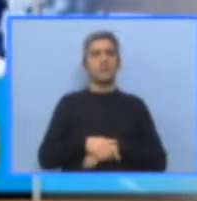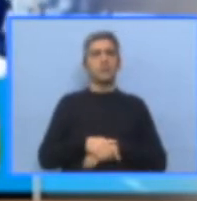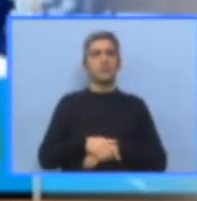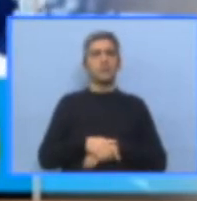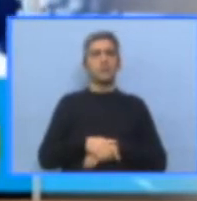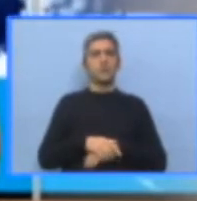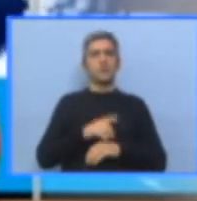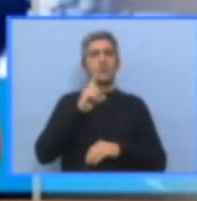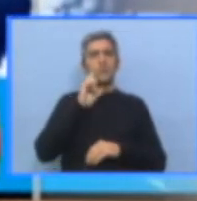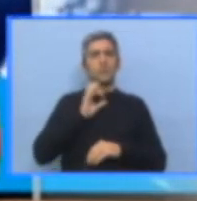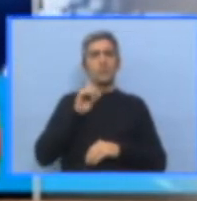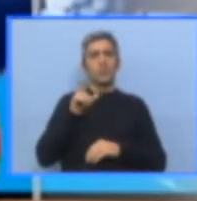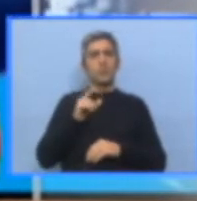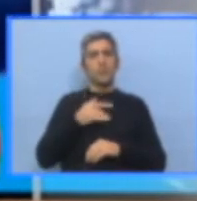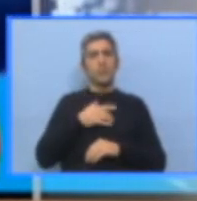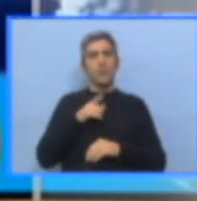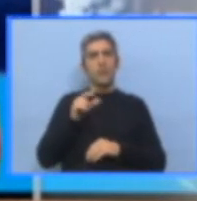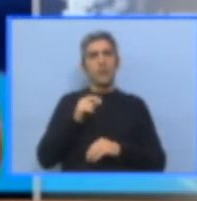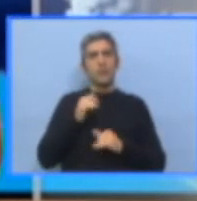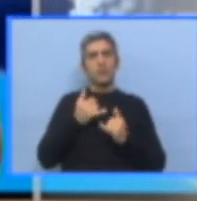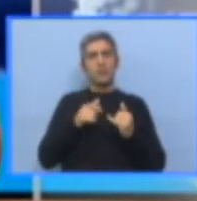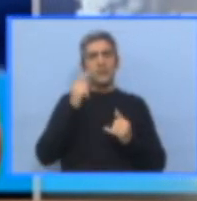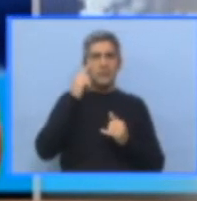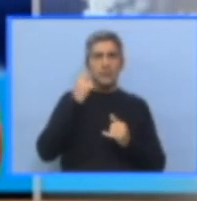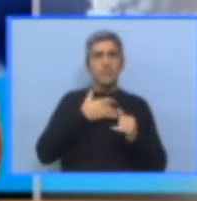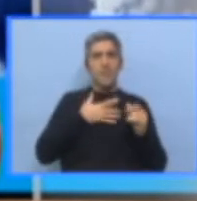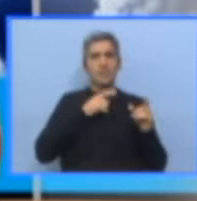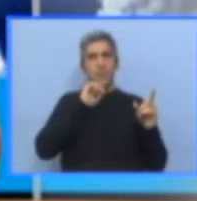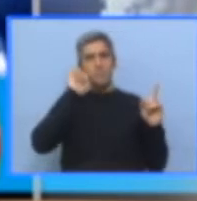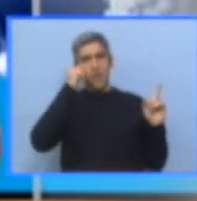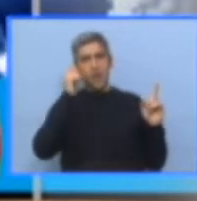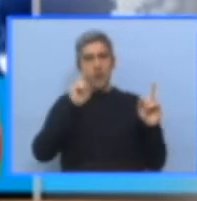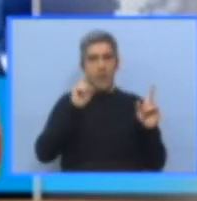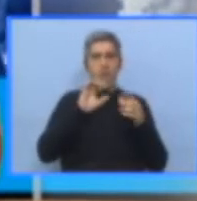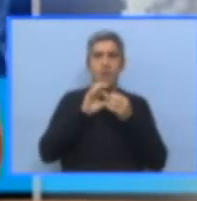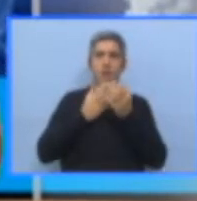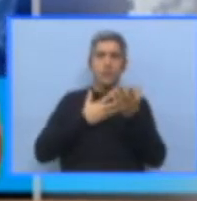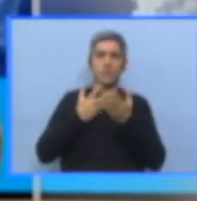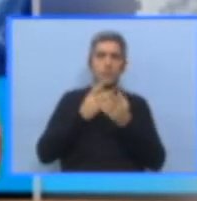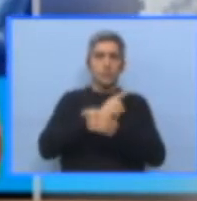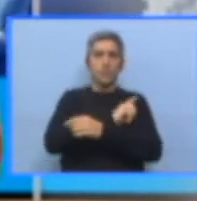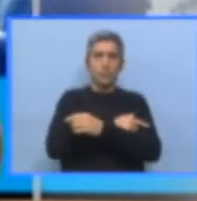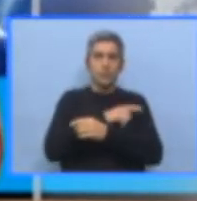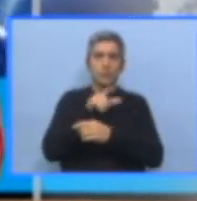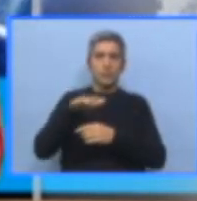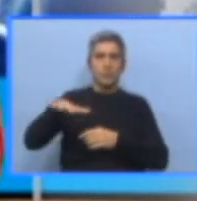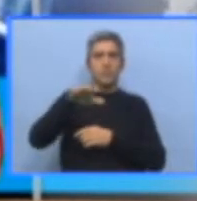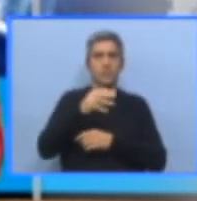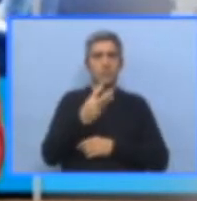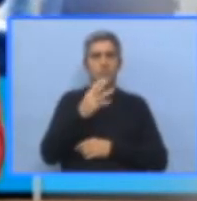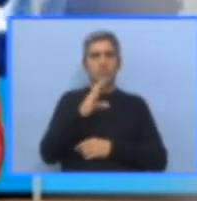a dona daquele jornal arriscar a empresa, arriscar as suas relações com o poder de